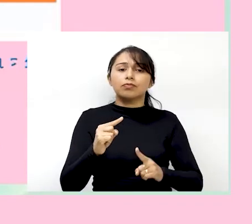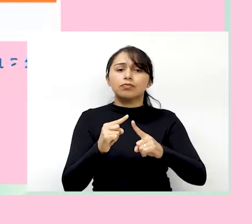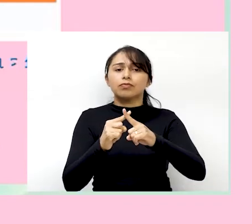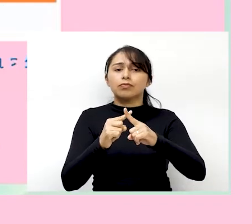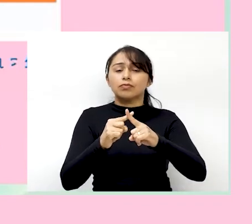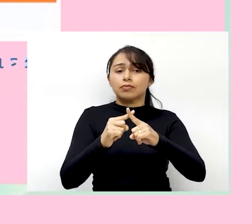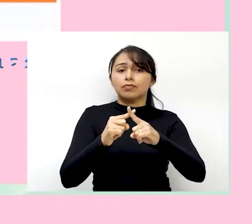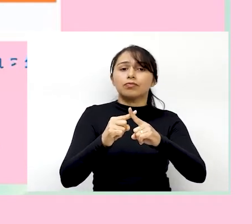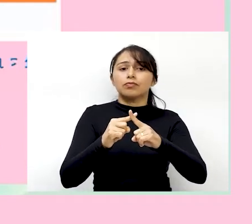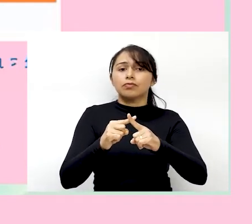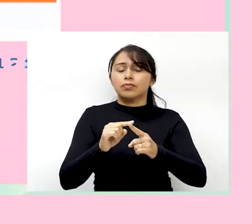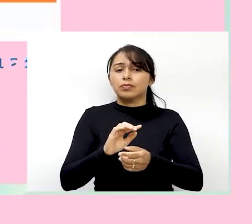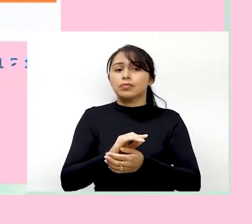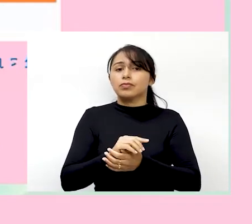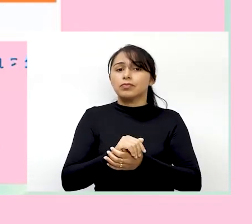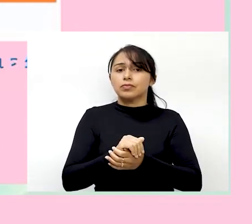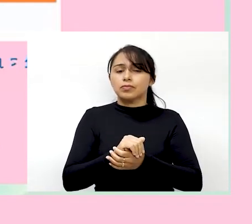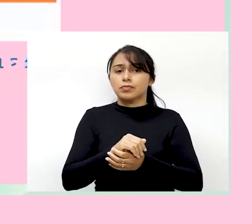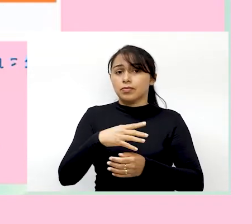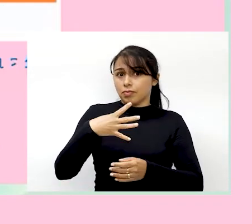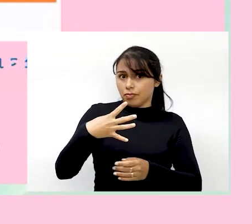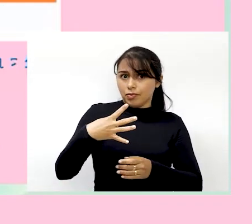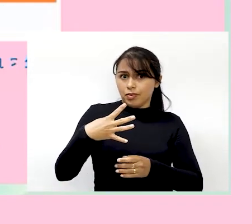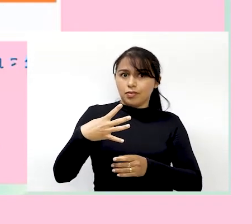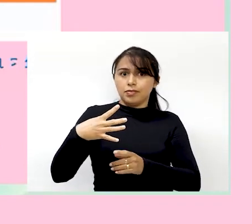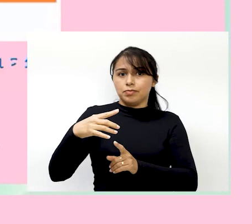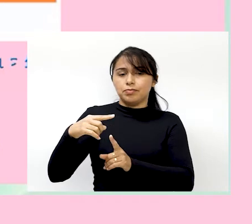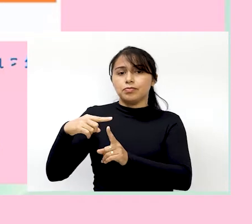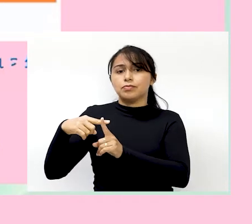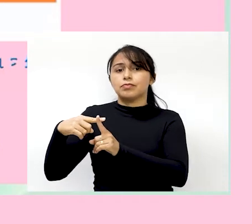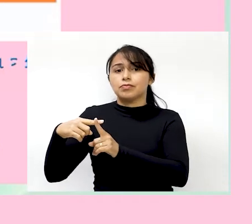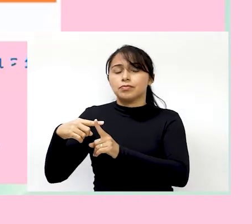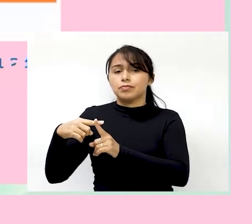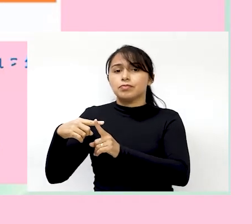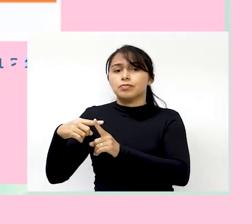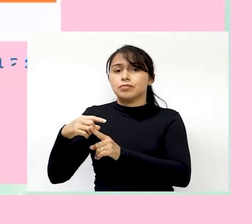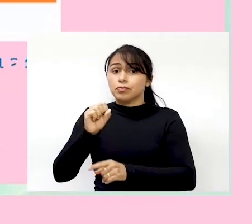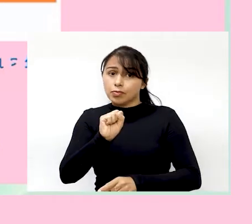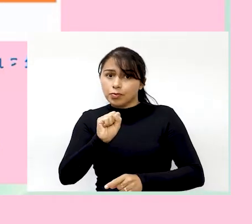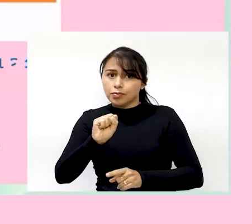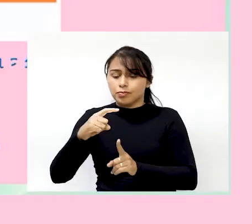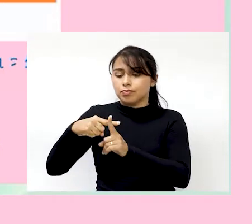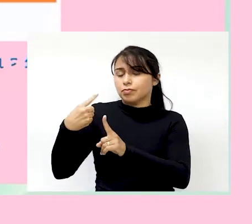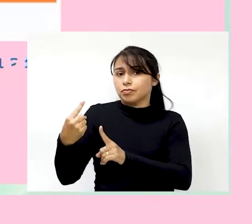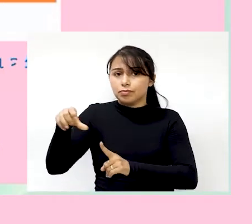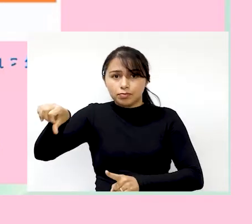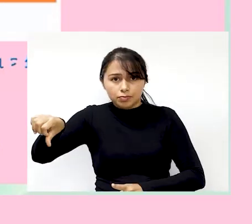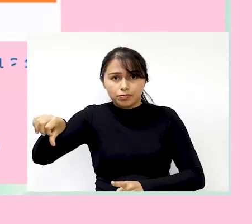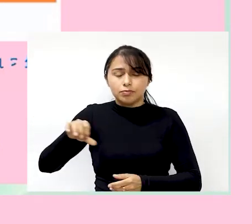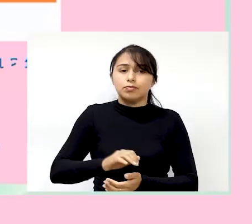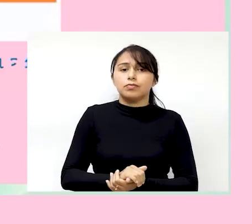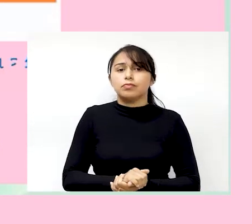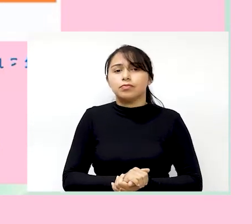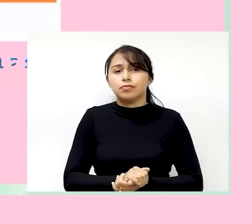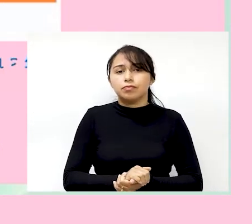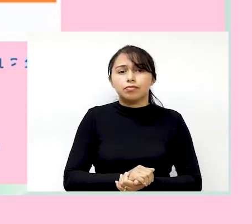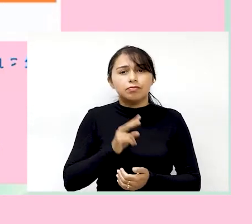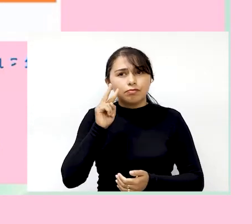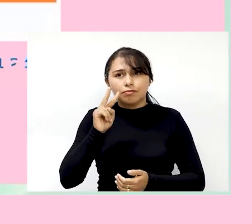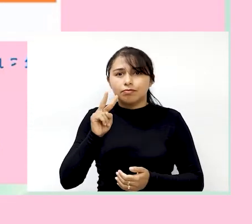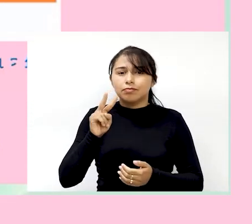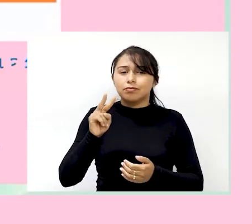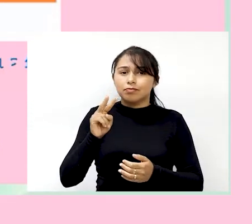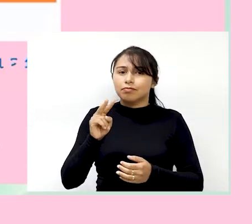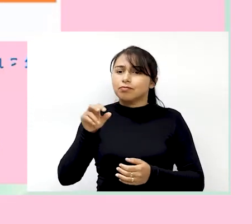4 vezes 2 é 8, mais 1, 9, né? Então, dá para ver que